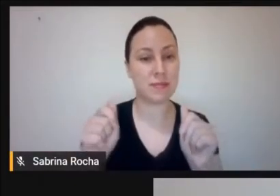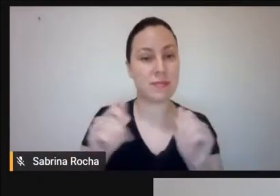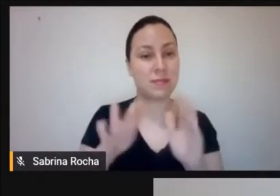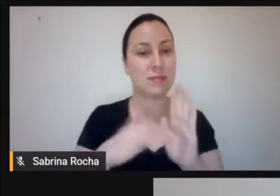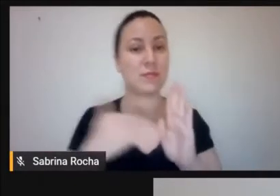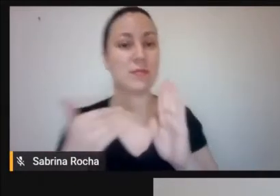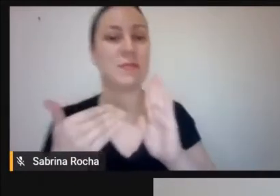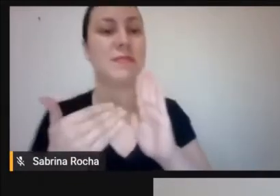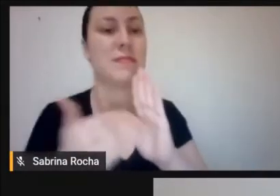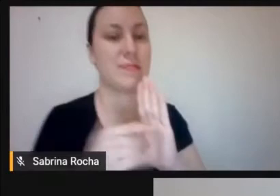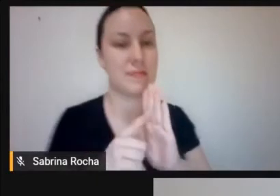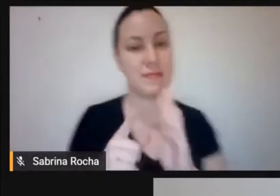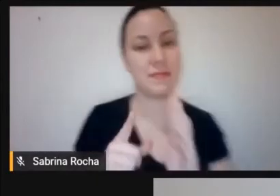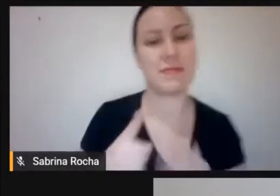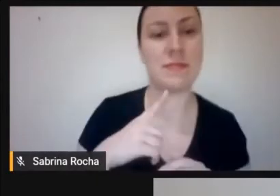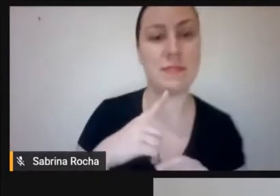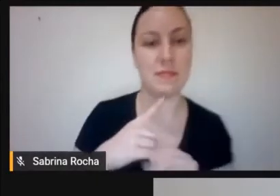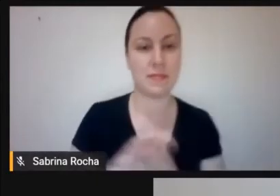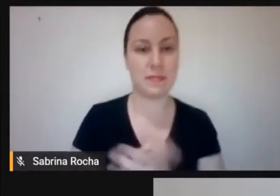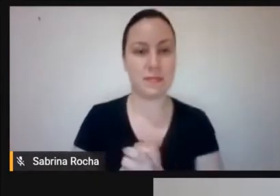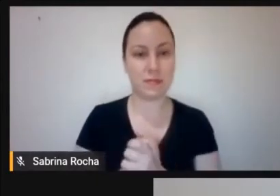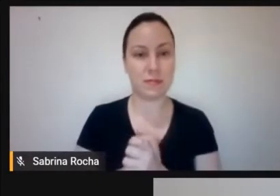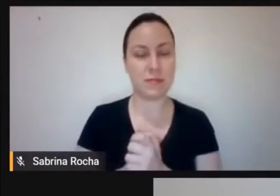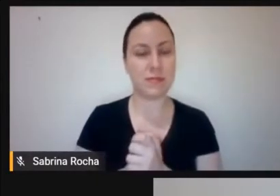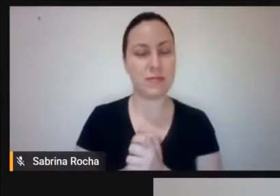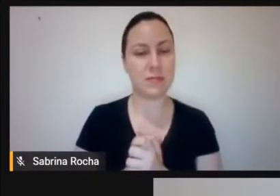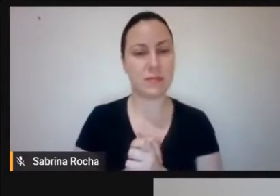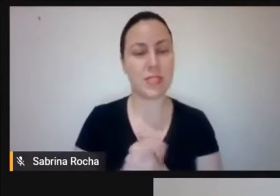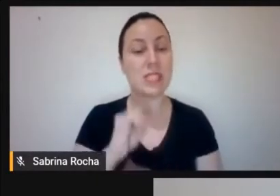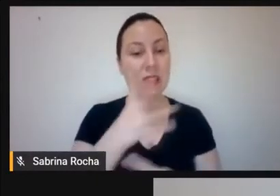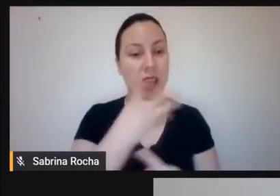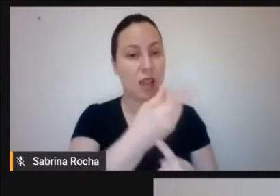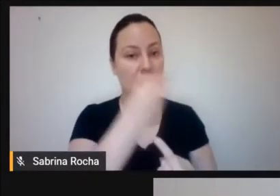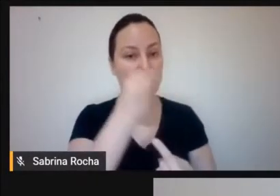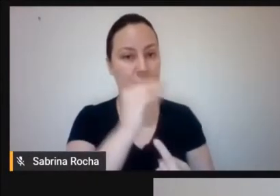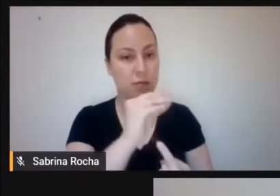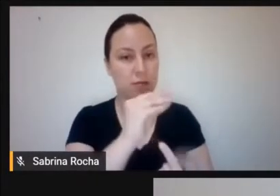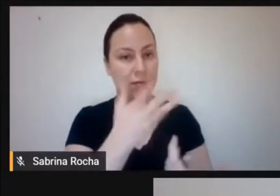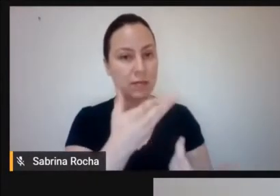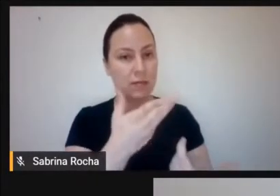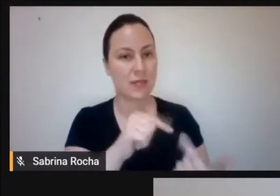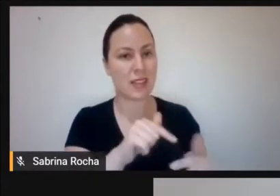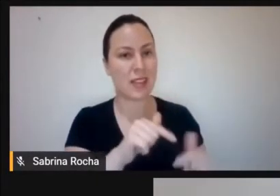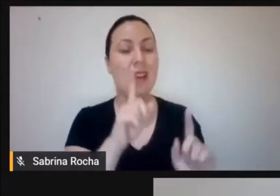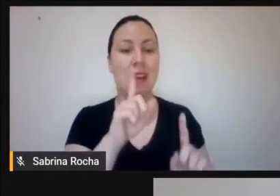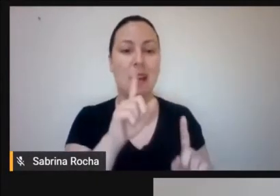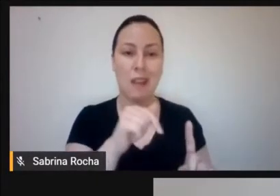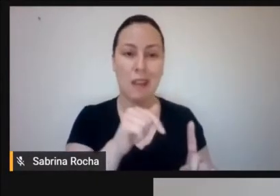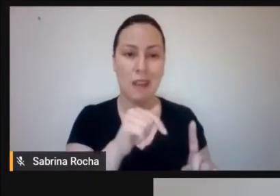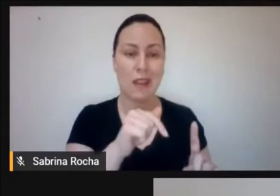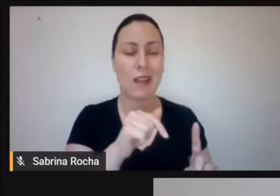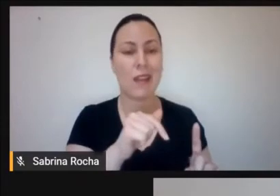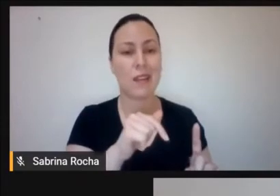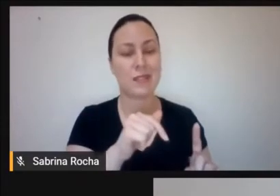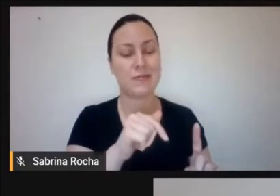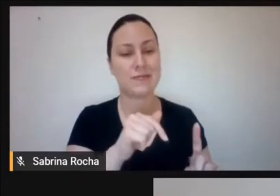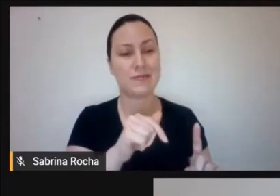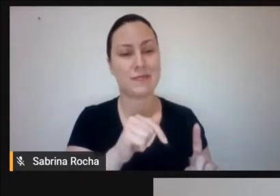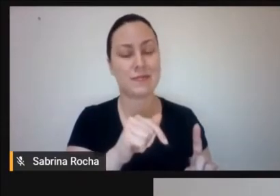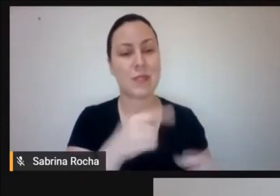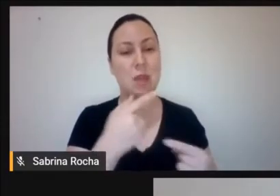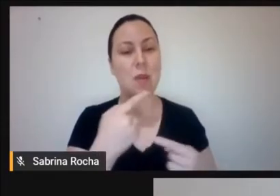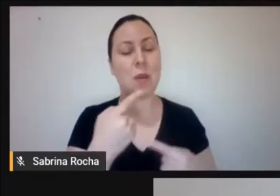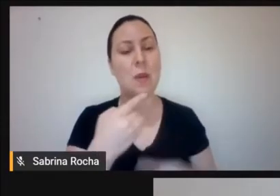gente, desprezar a arte é uma das manifestações da necropolítica. Quando alguém